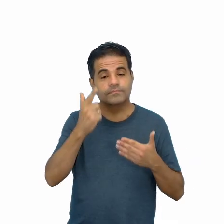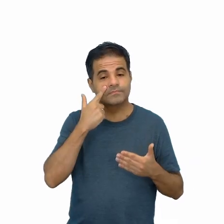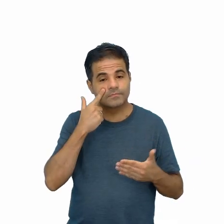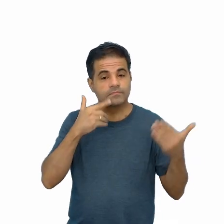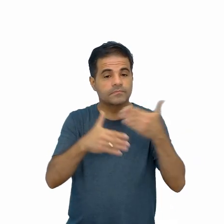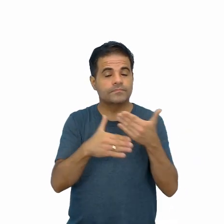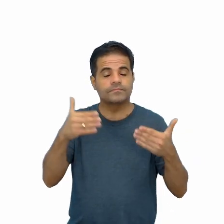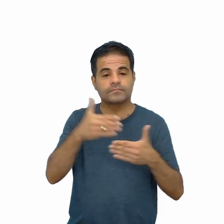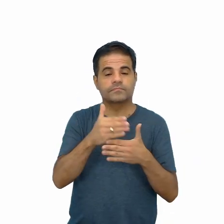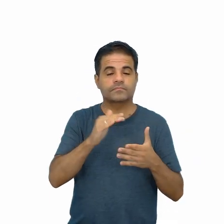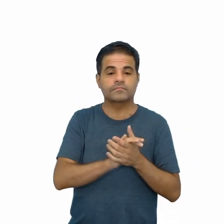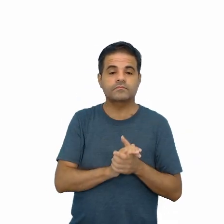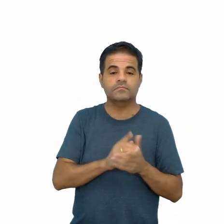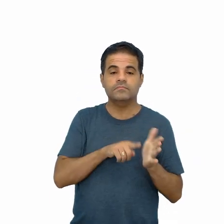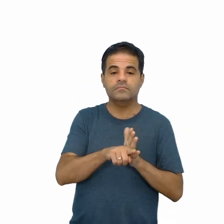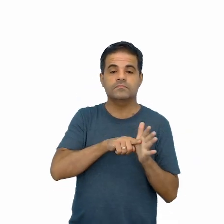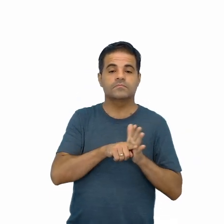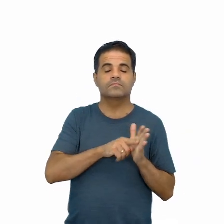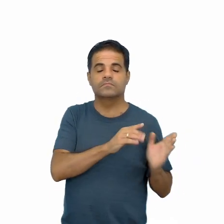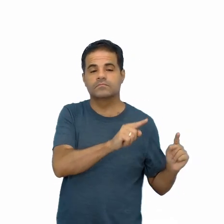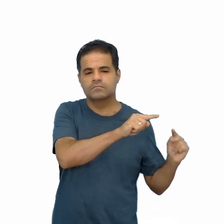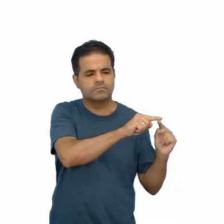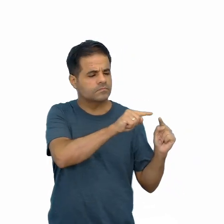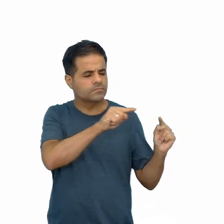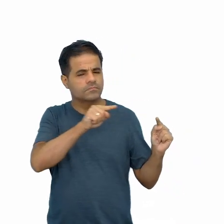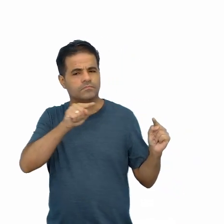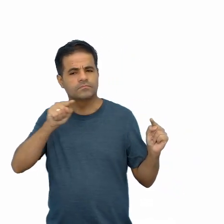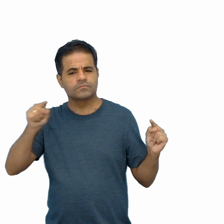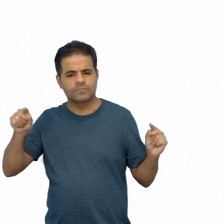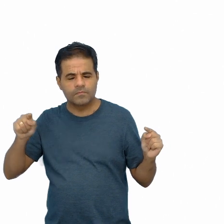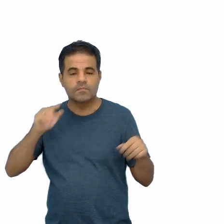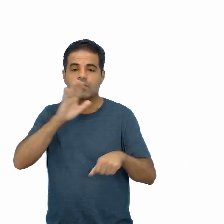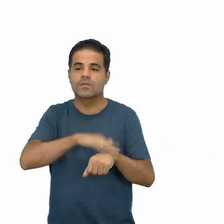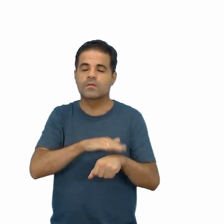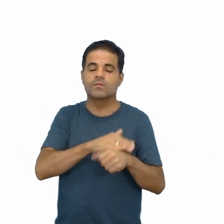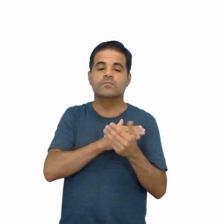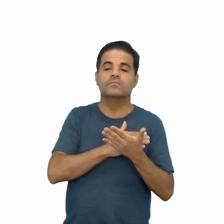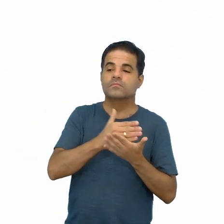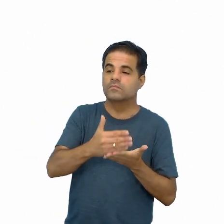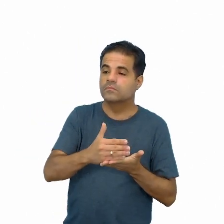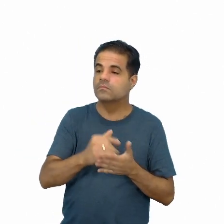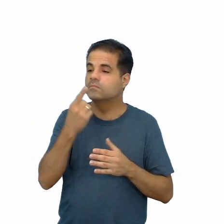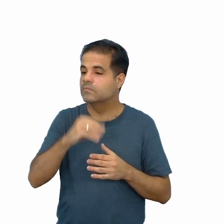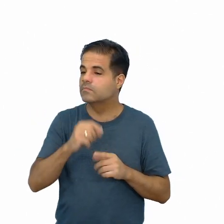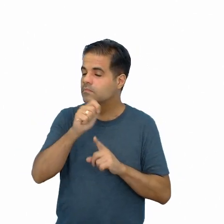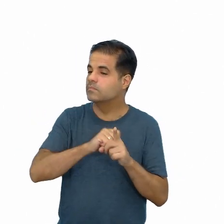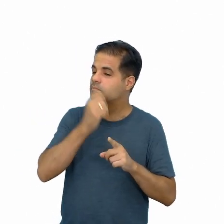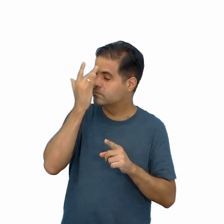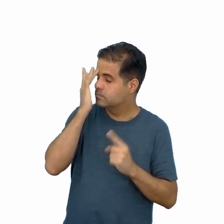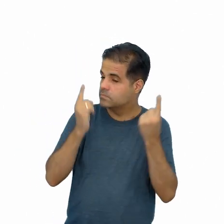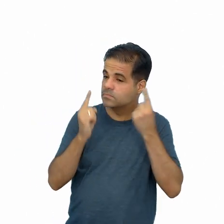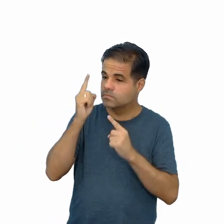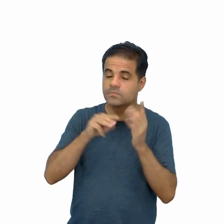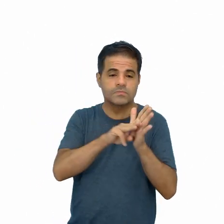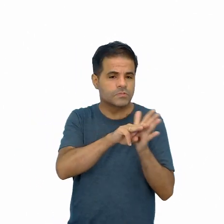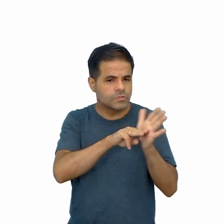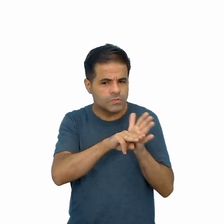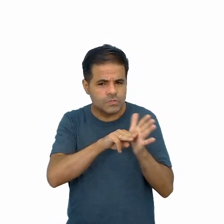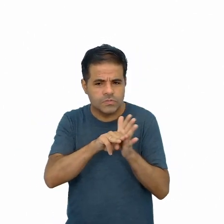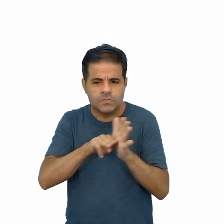slide, analisar essa linha do tempo, né? A nossa formação começou lá em 10 de fevereiro, com metodologias